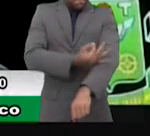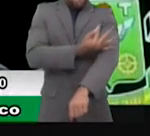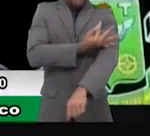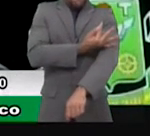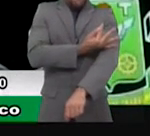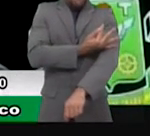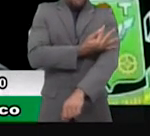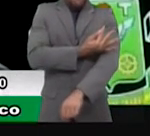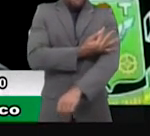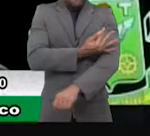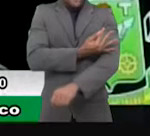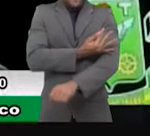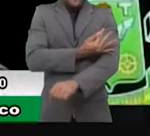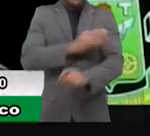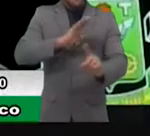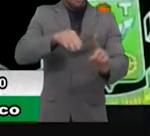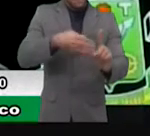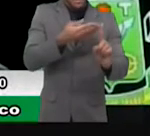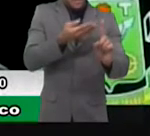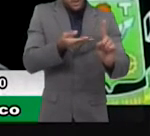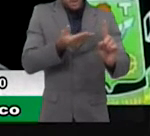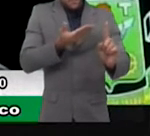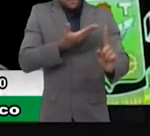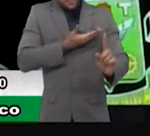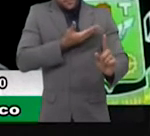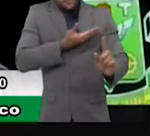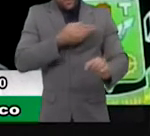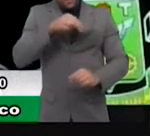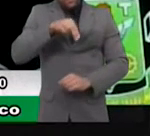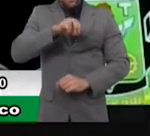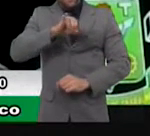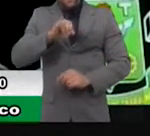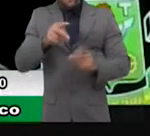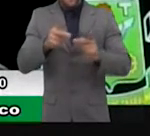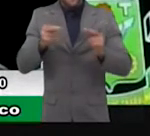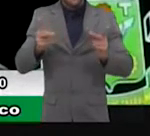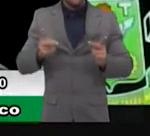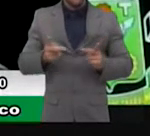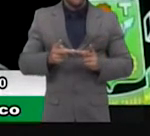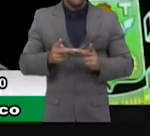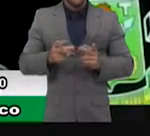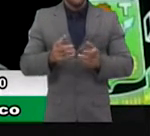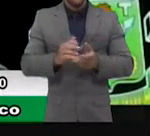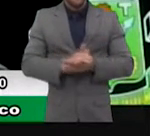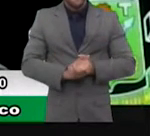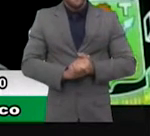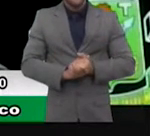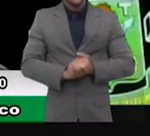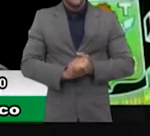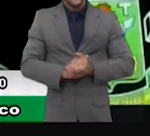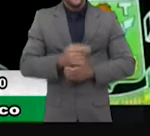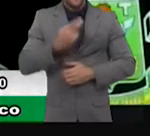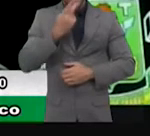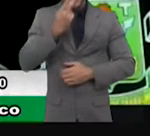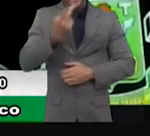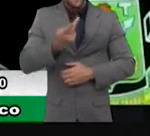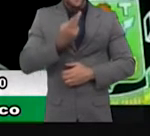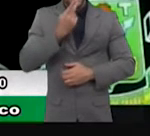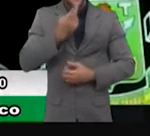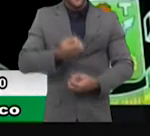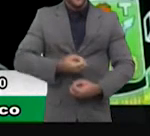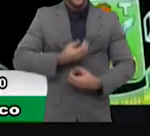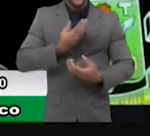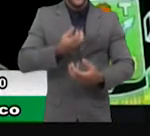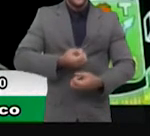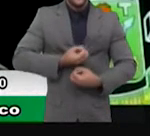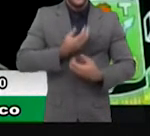essa homenagem ao grande amigo vereador Ni. Dizer que Vossa Excelência foi feliz na sua fala